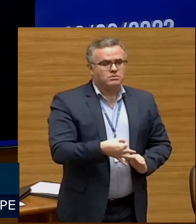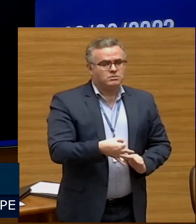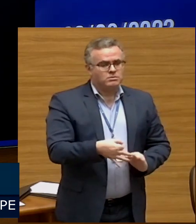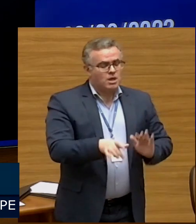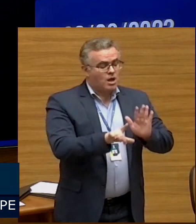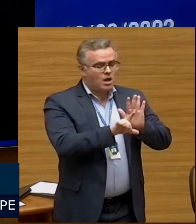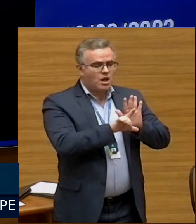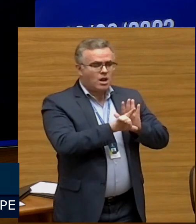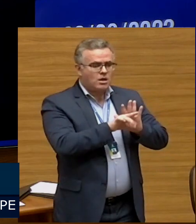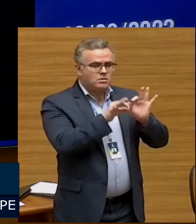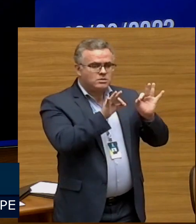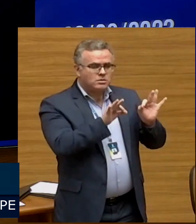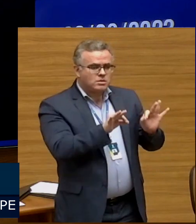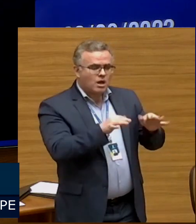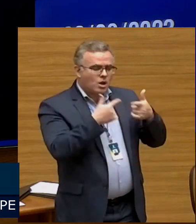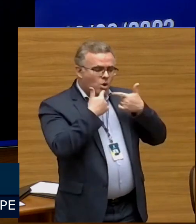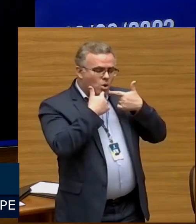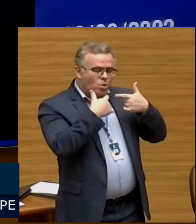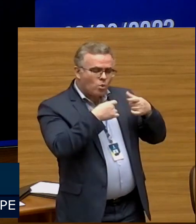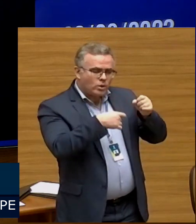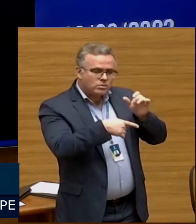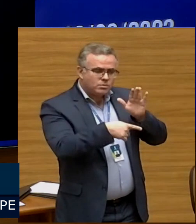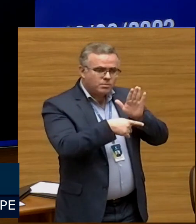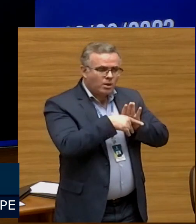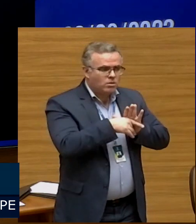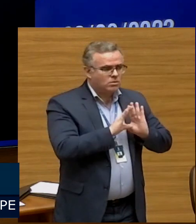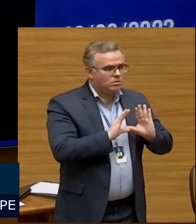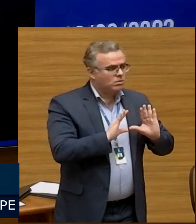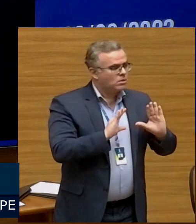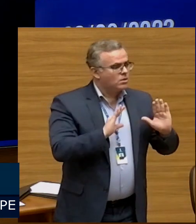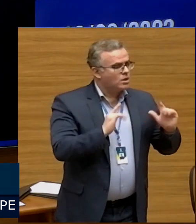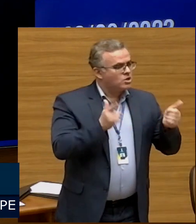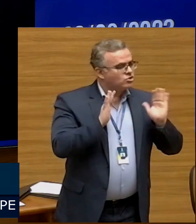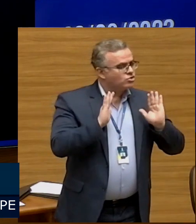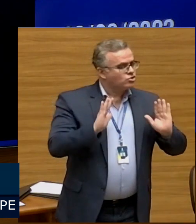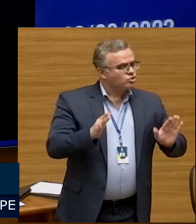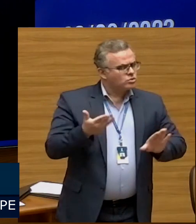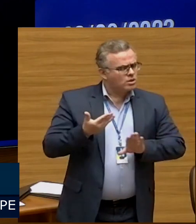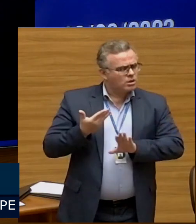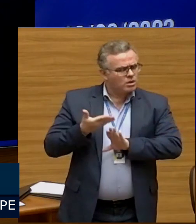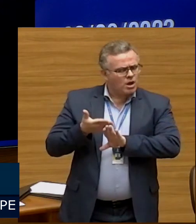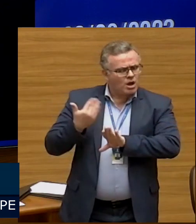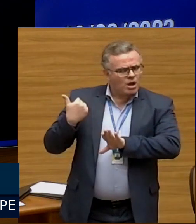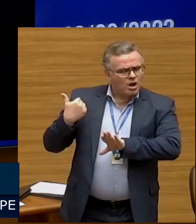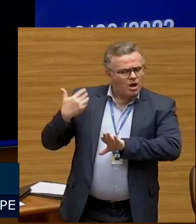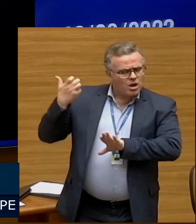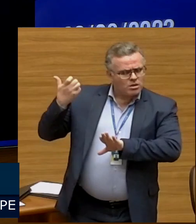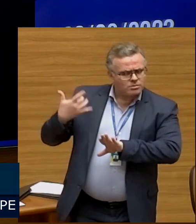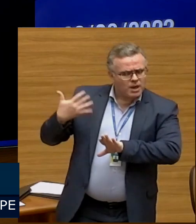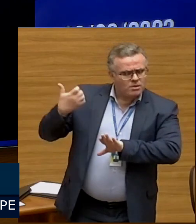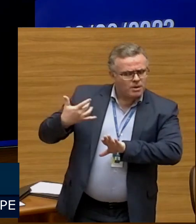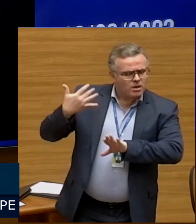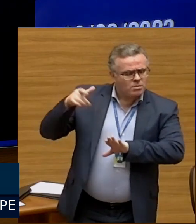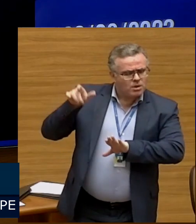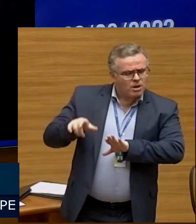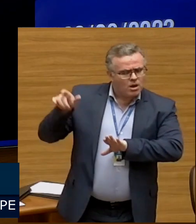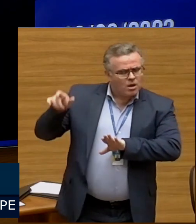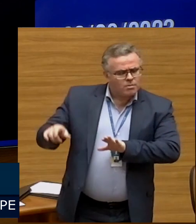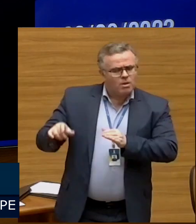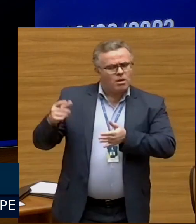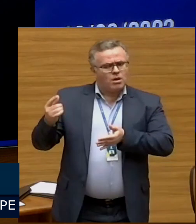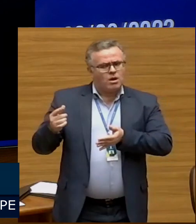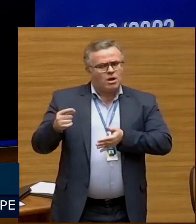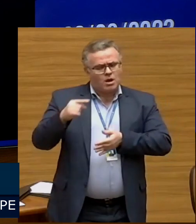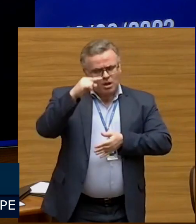legais. Quanto aos aspectos legais, todos que falaram até agora aqui já mostraram, já evidenciaram as leis